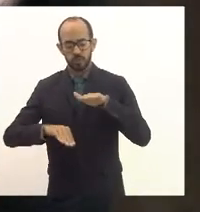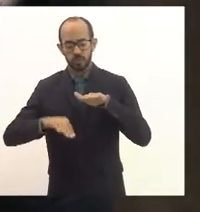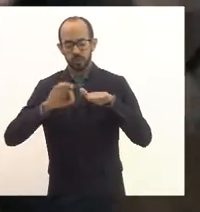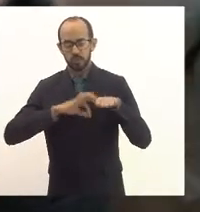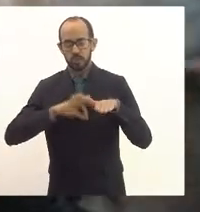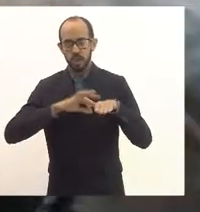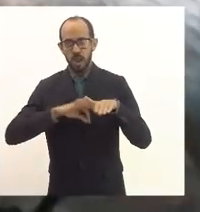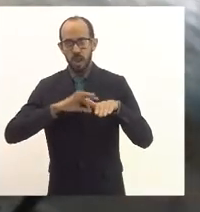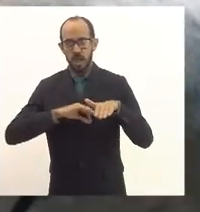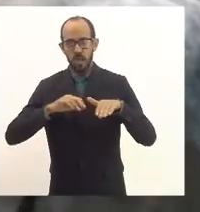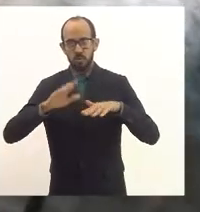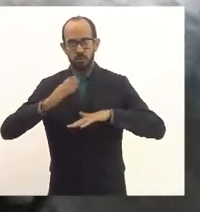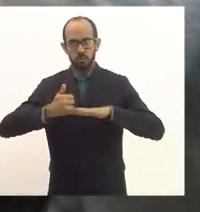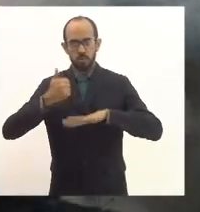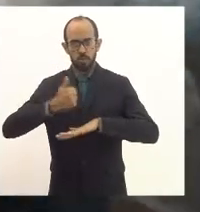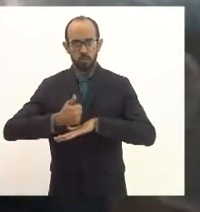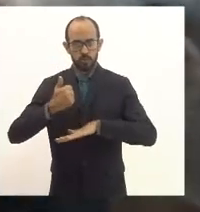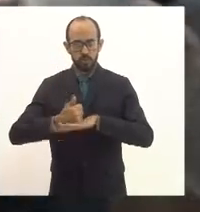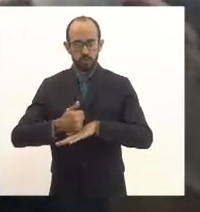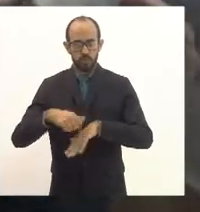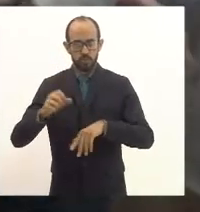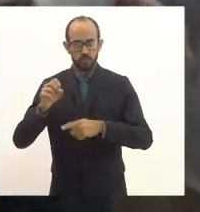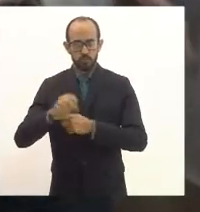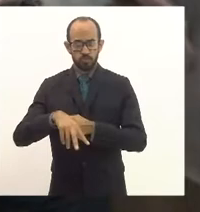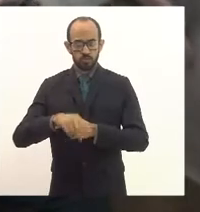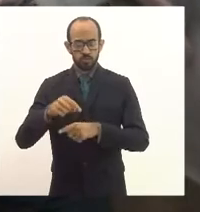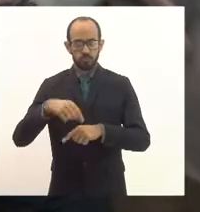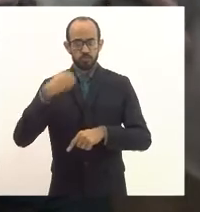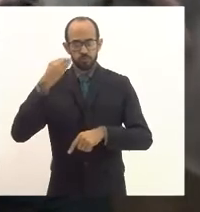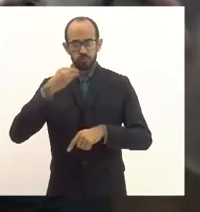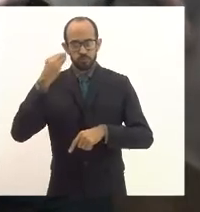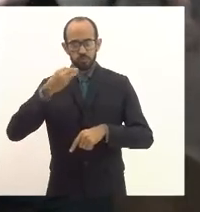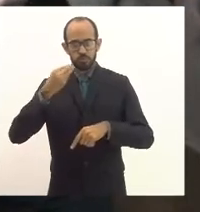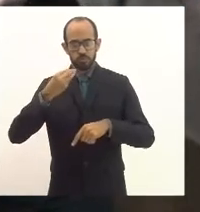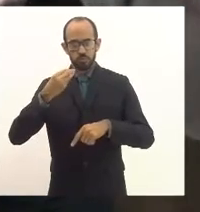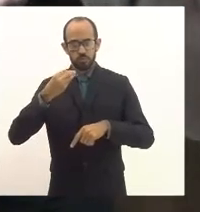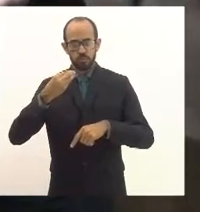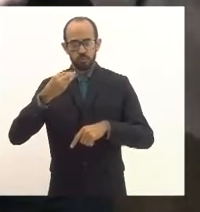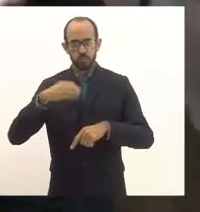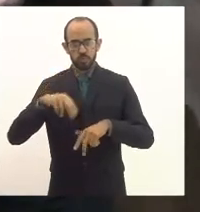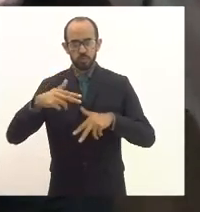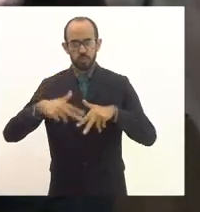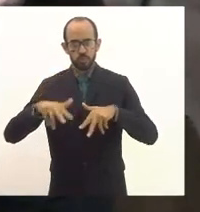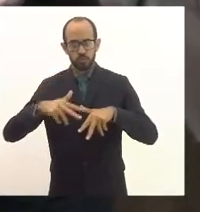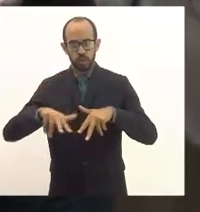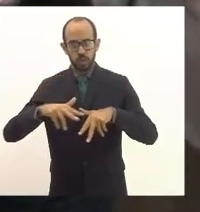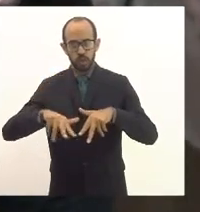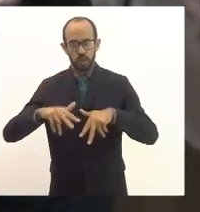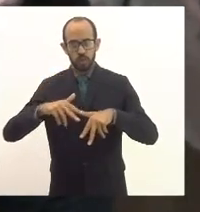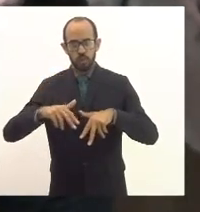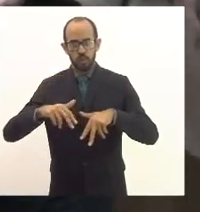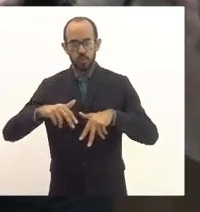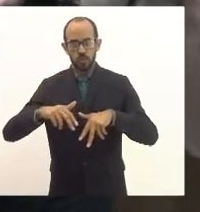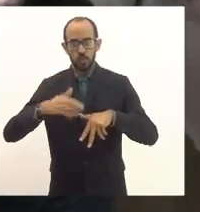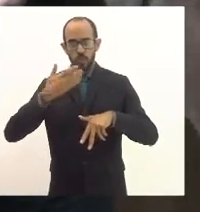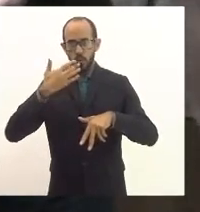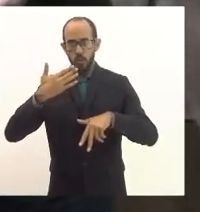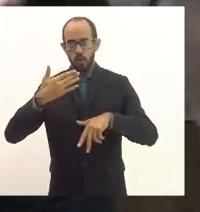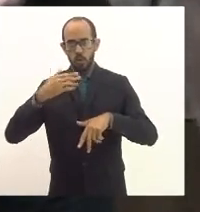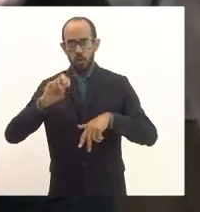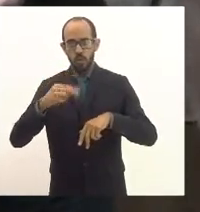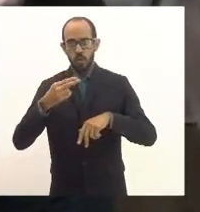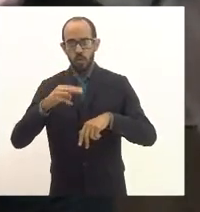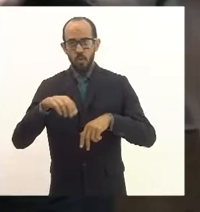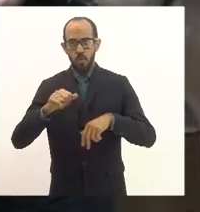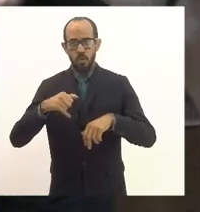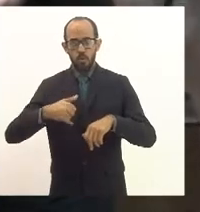de funções e de critérios de admissão por motivos de sexo, idade, cor ou estado civil. Então,